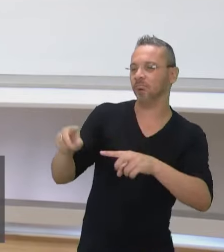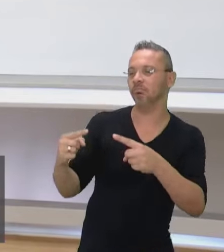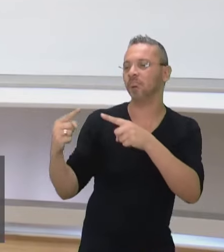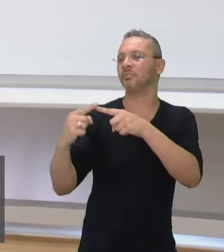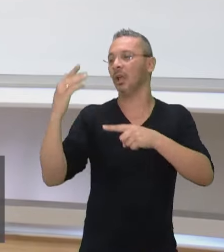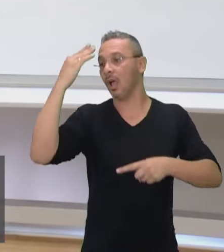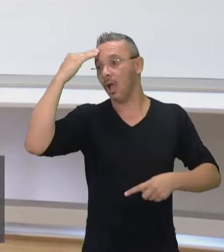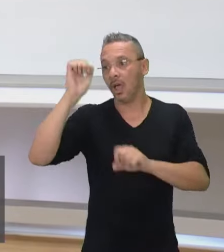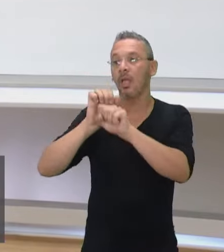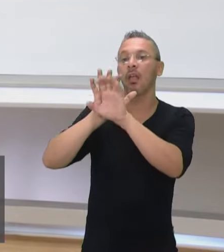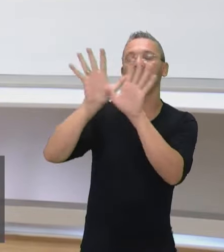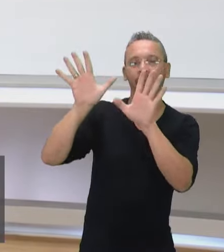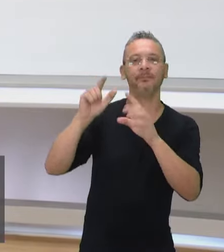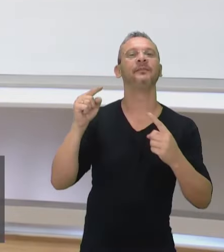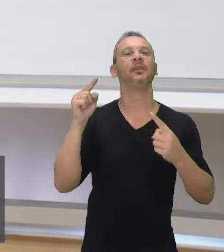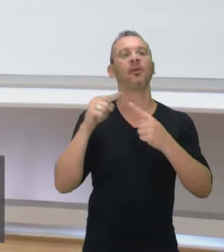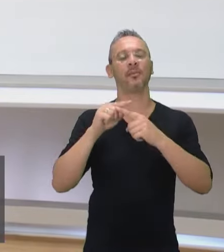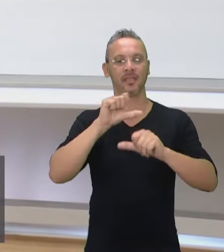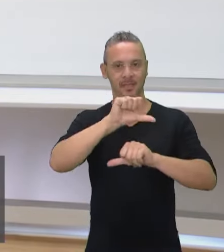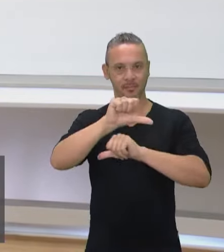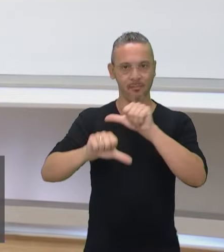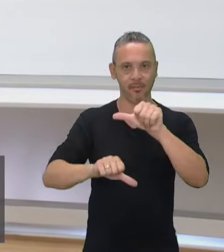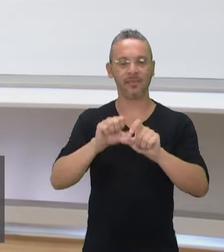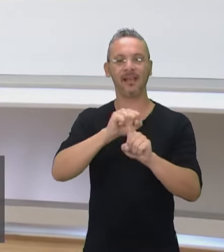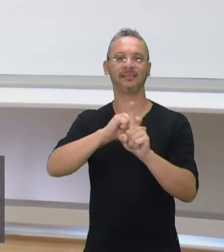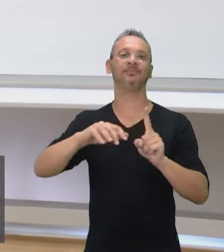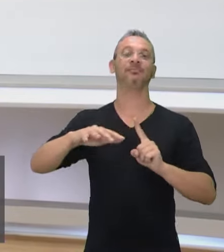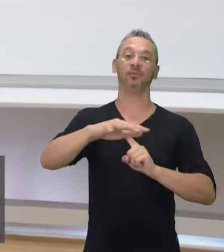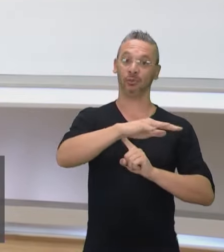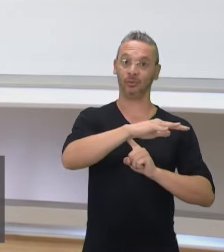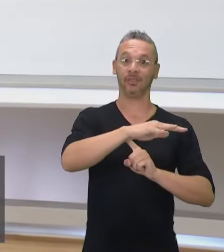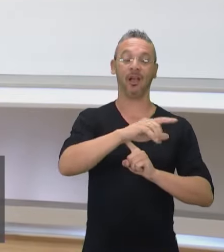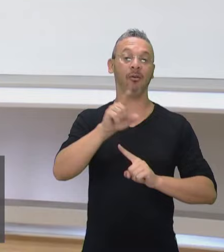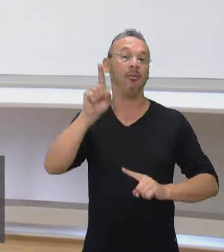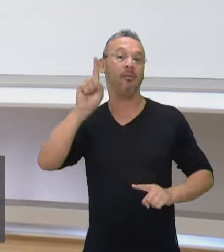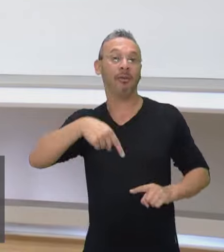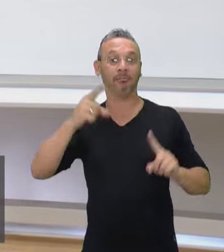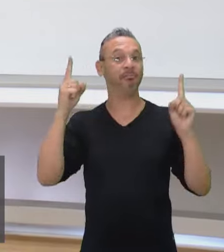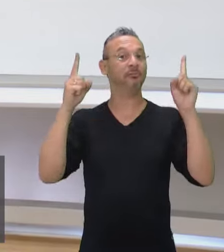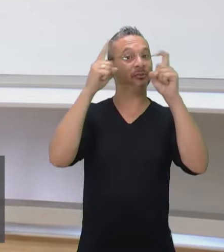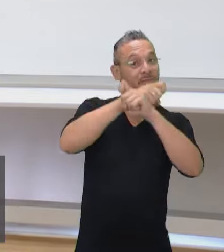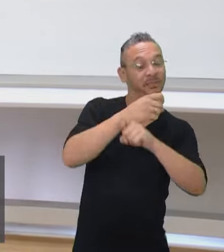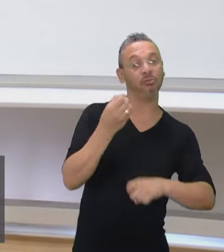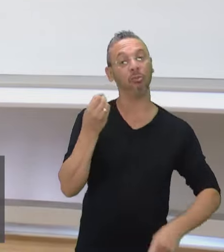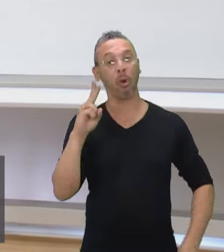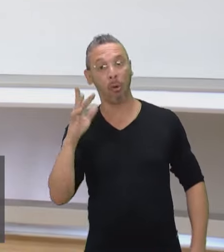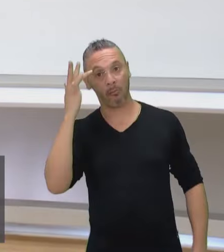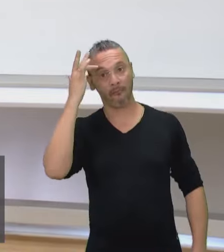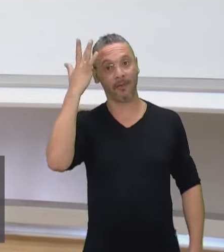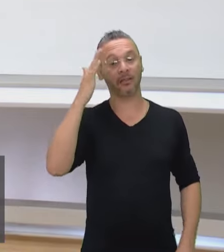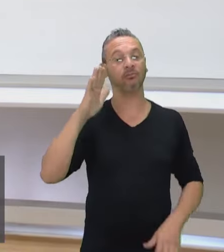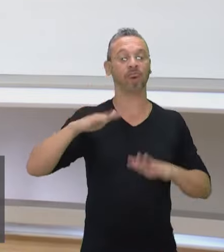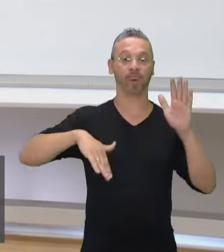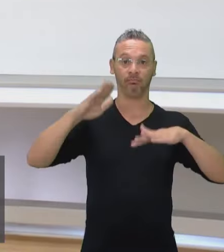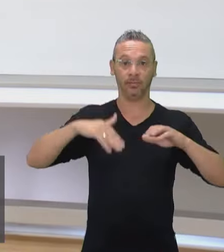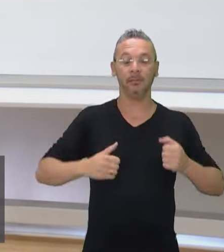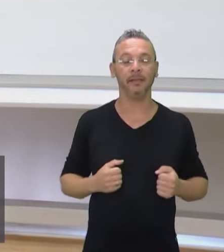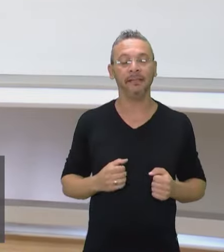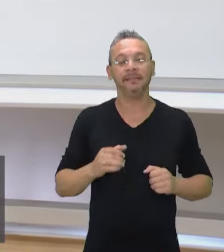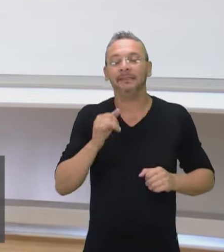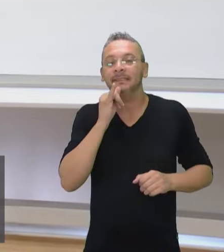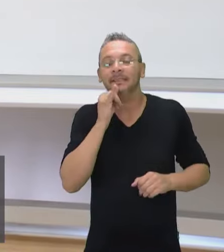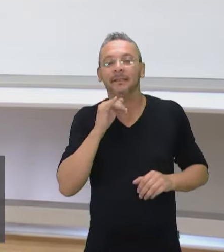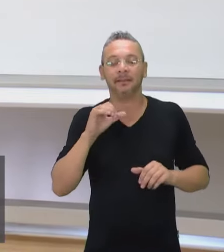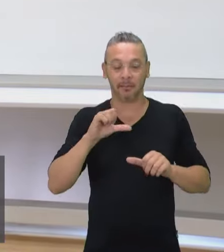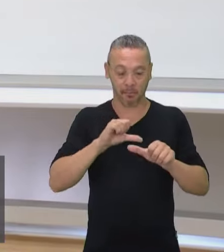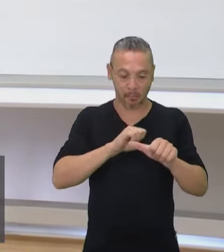Então, é justamente isso que faz com que as mudanças sociais elas sejam mais difíceis ou mais fáceis. E quando há uma possibilidade